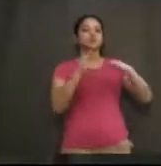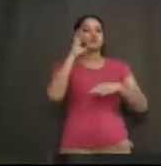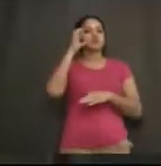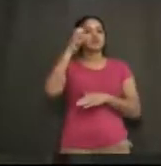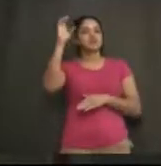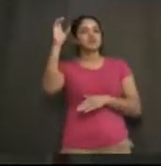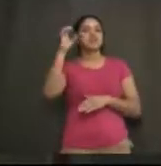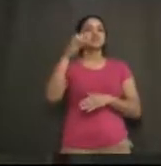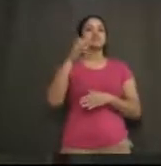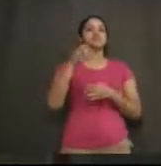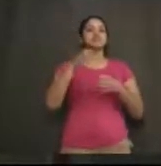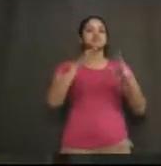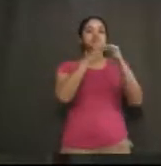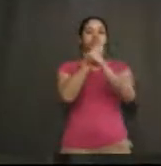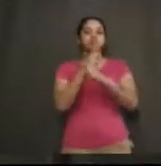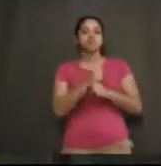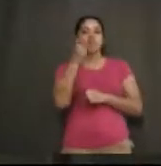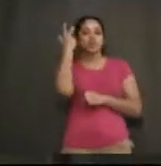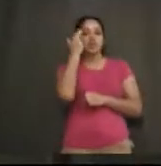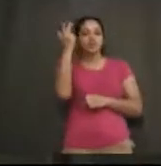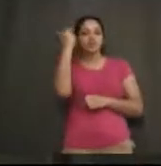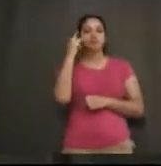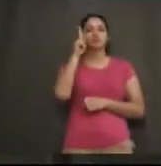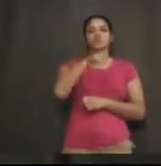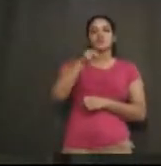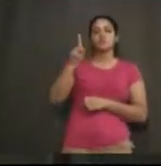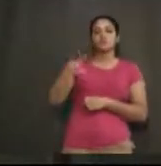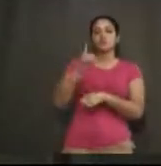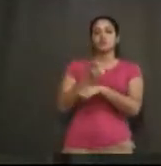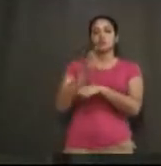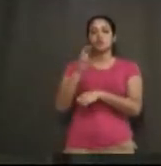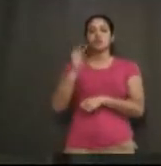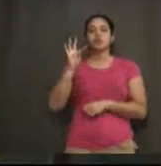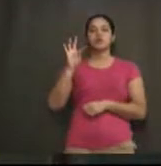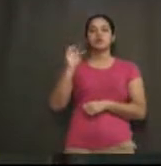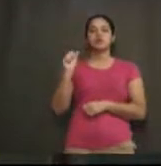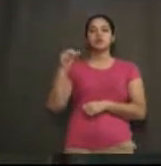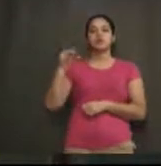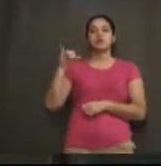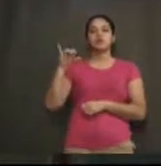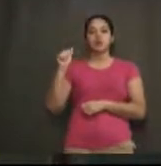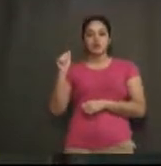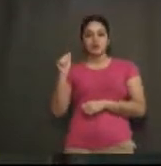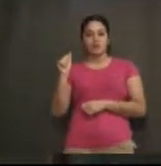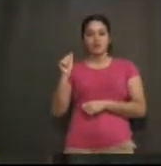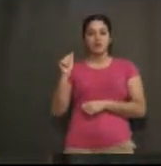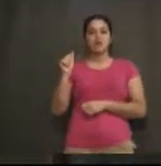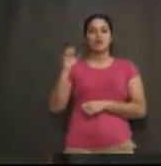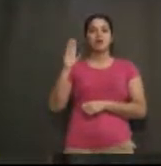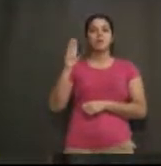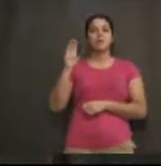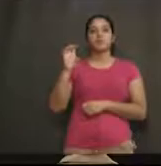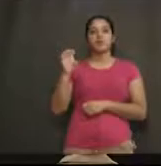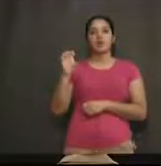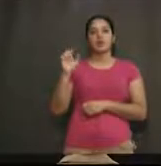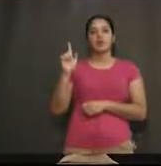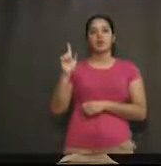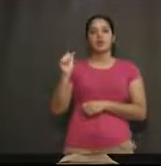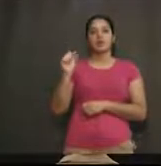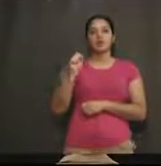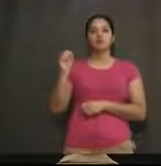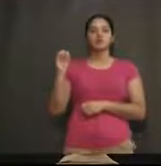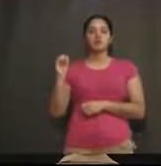Pará, FACMATE, professora doutora Tânia Madalene Begazzo Valdívia.